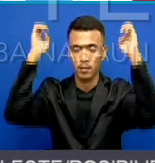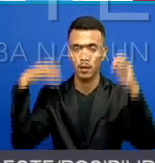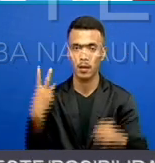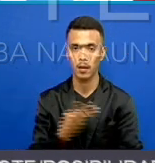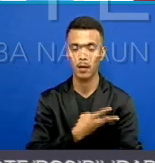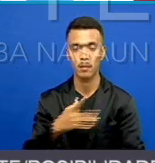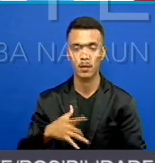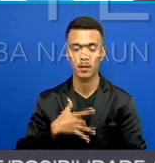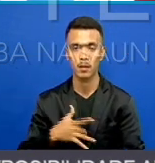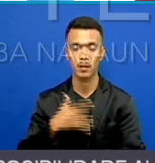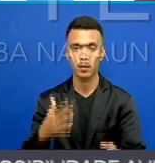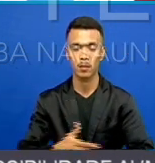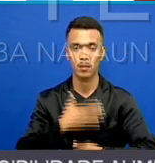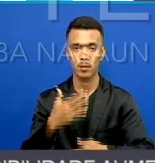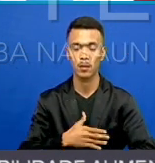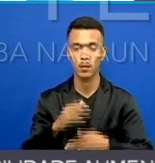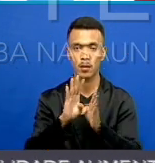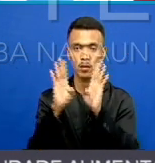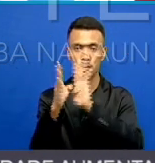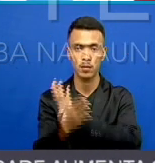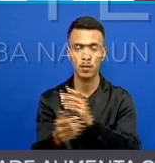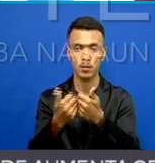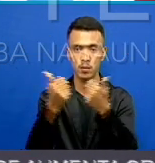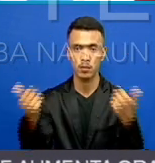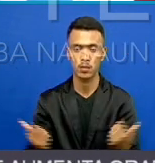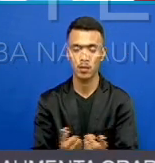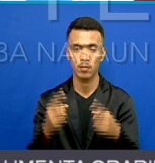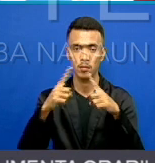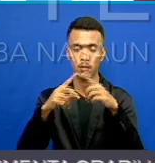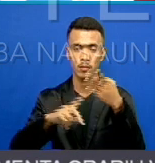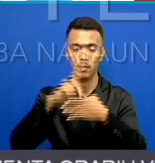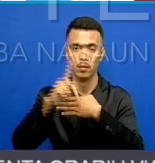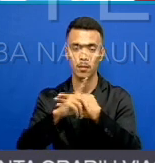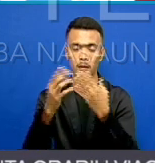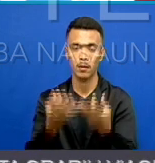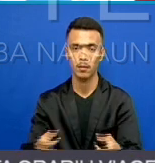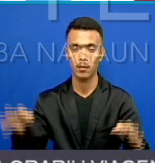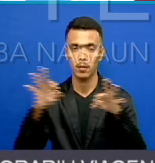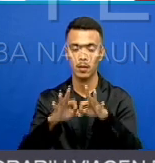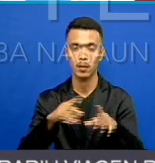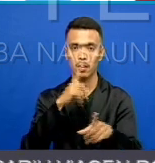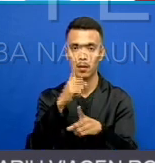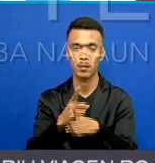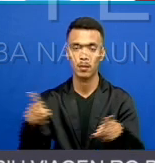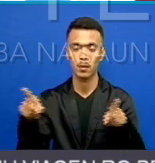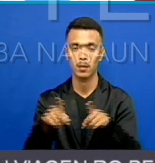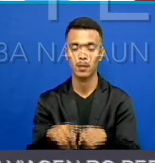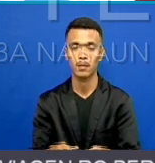senti orgulho tebes atu sai asociado no programa idane importanti no significativo te tebes hanesan